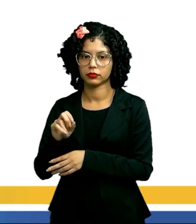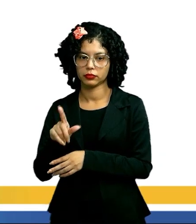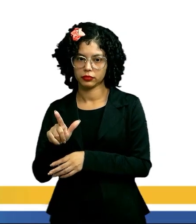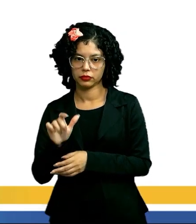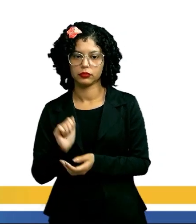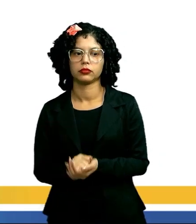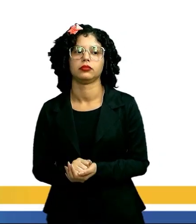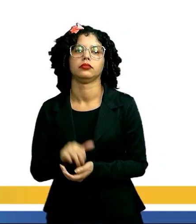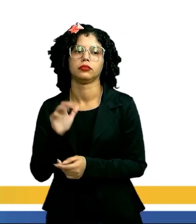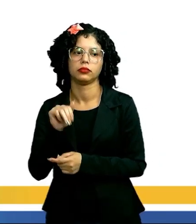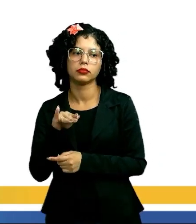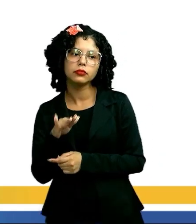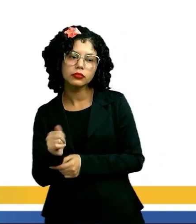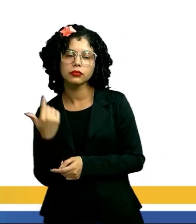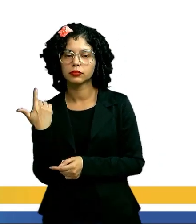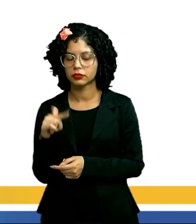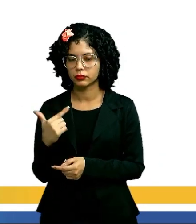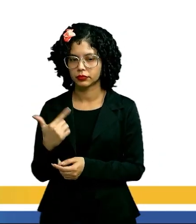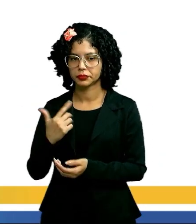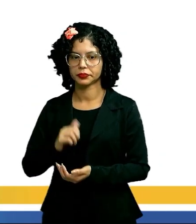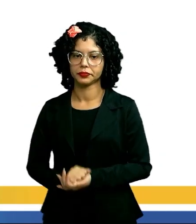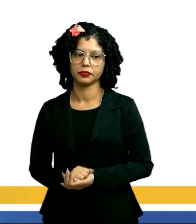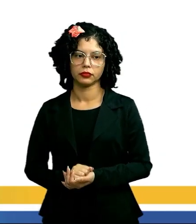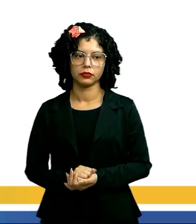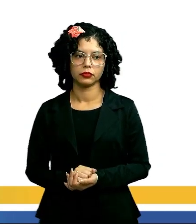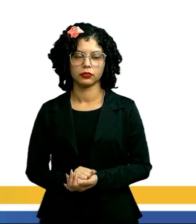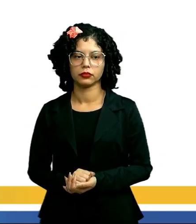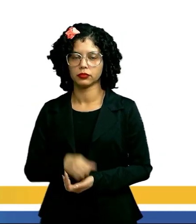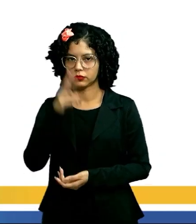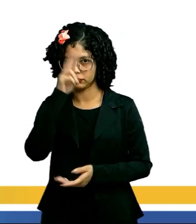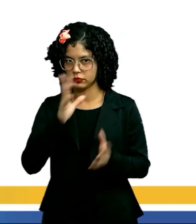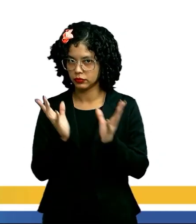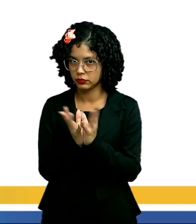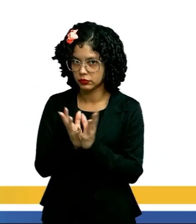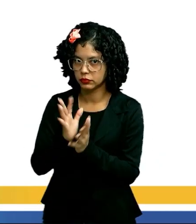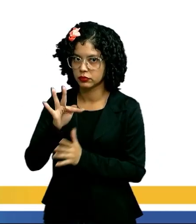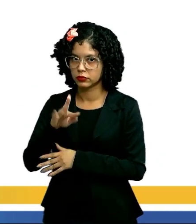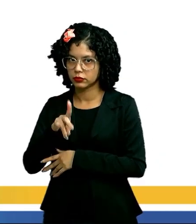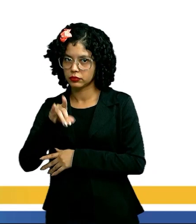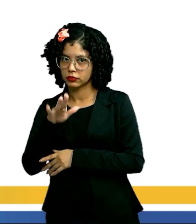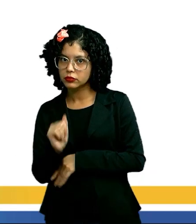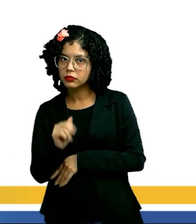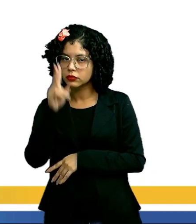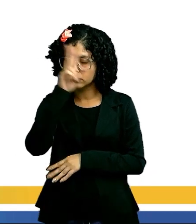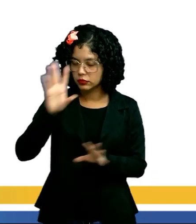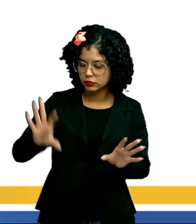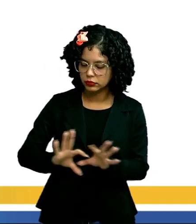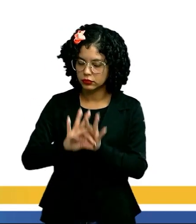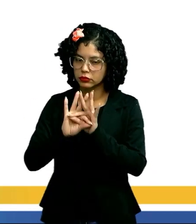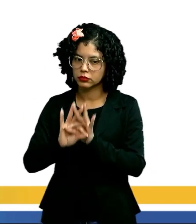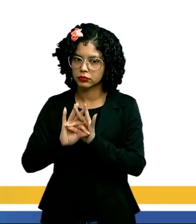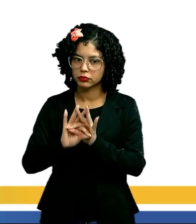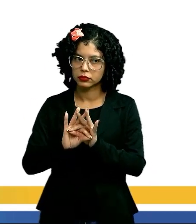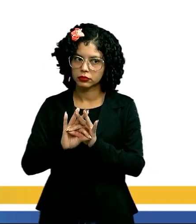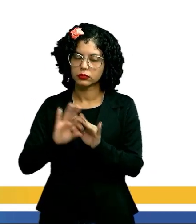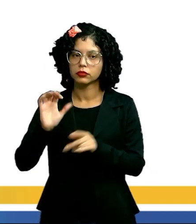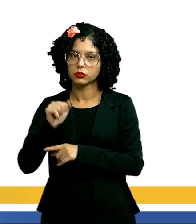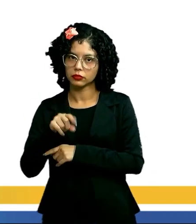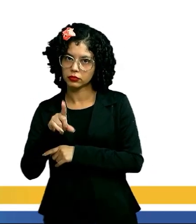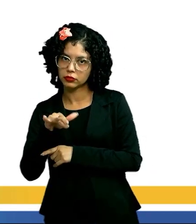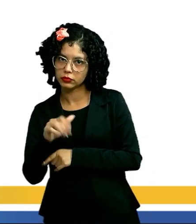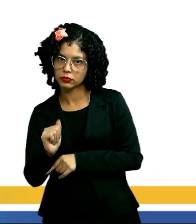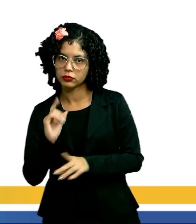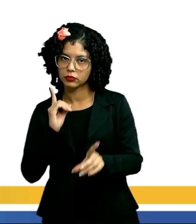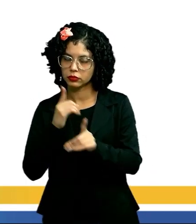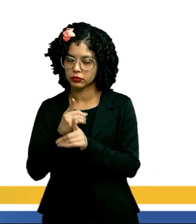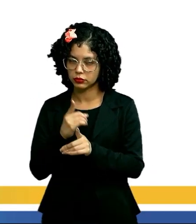Nós temos amina nas duas, mas não temos o grupamento fenol. Lembra que o grupamento fenol é a hidroxila ligado ao anel aromático, que pode ser